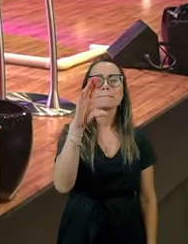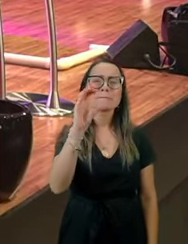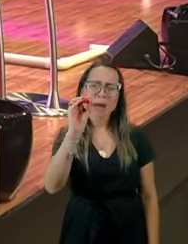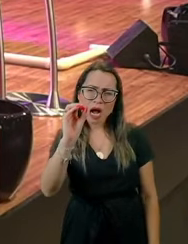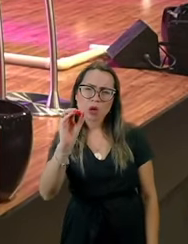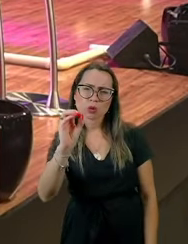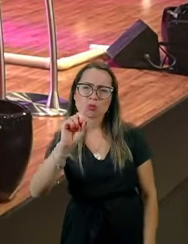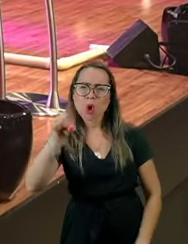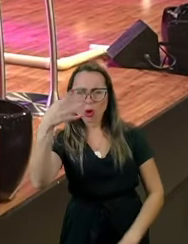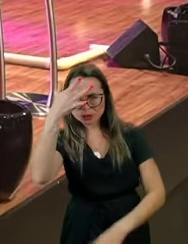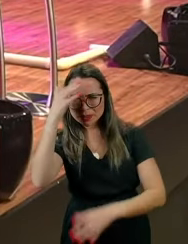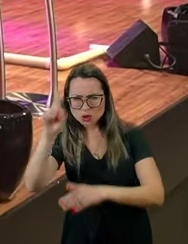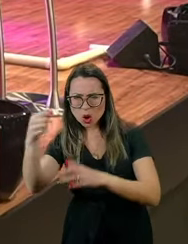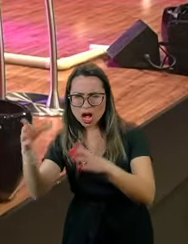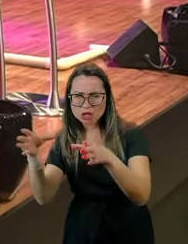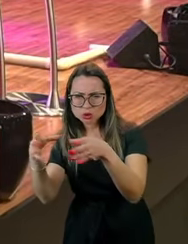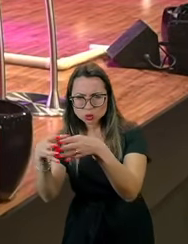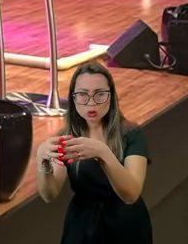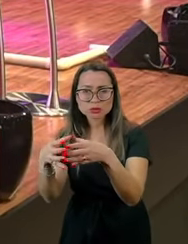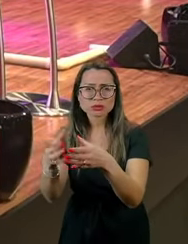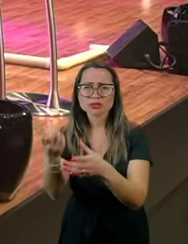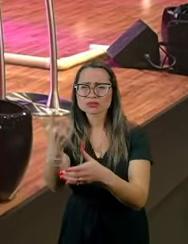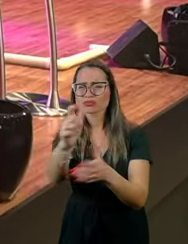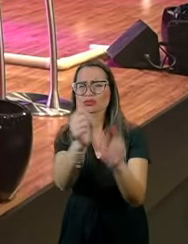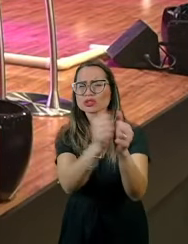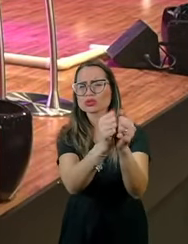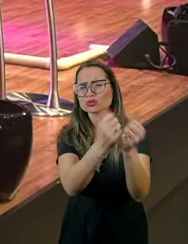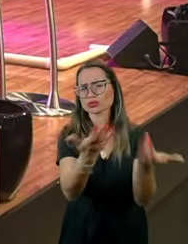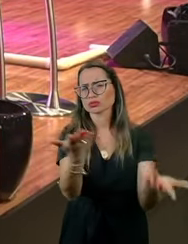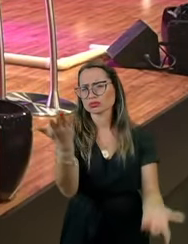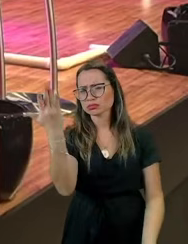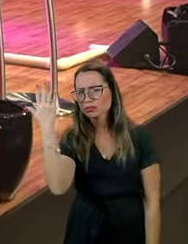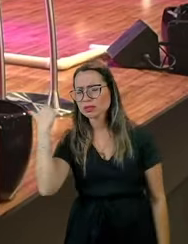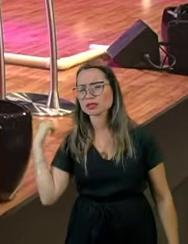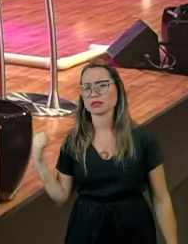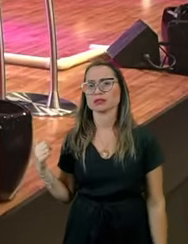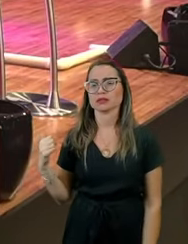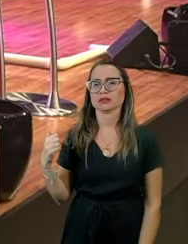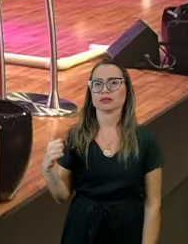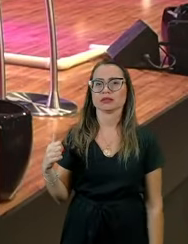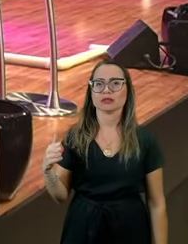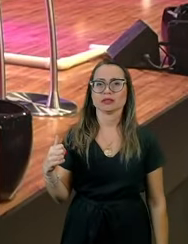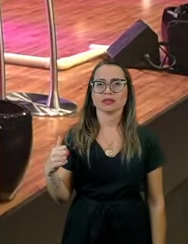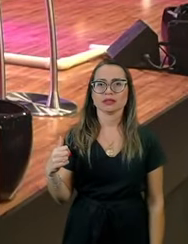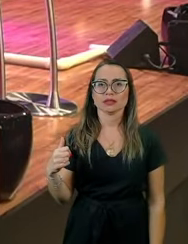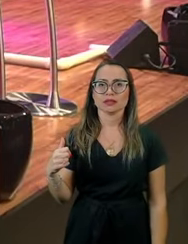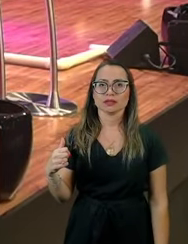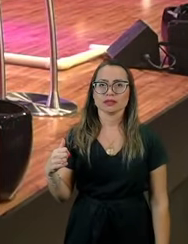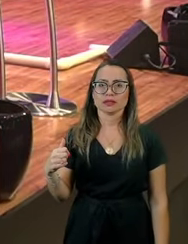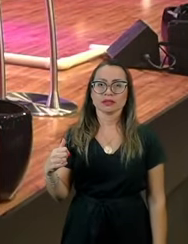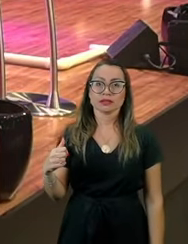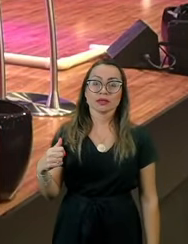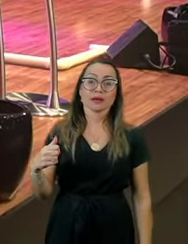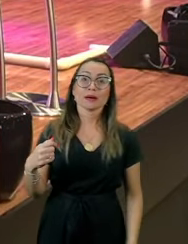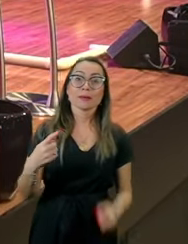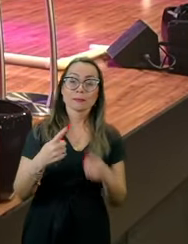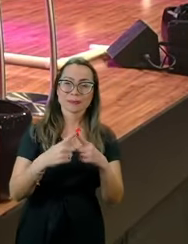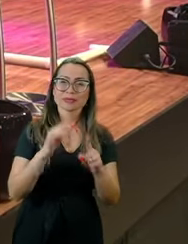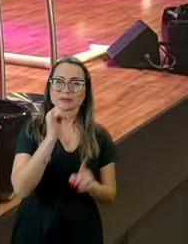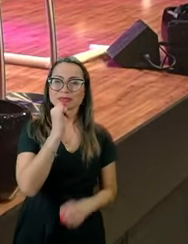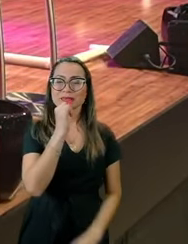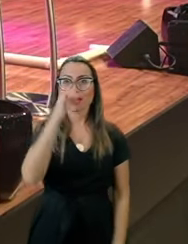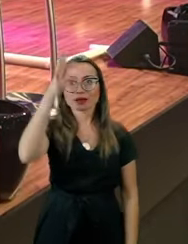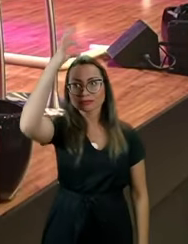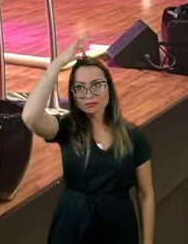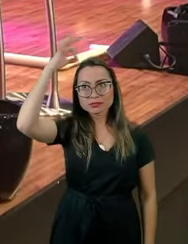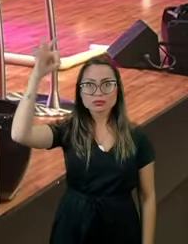estava aqui, Deus falou assim comigo, eles foram gerados nas profundezas com vocês, no mesmo lugar, vocês têm o mesmo DNA. Aí eu olho para o Will,